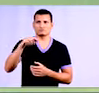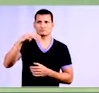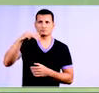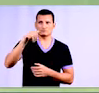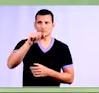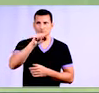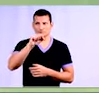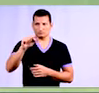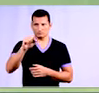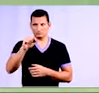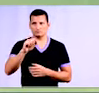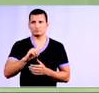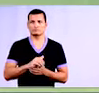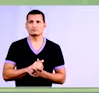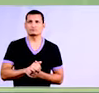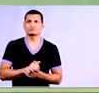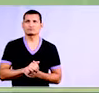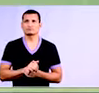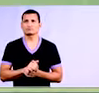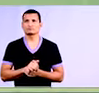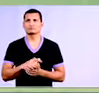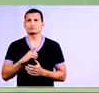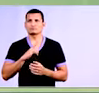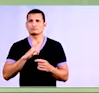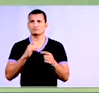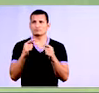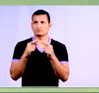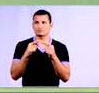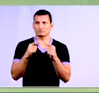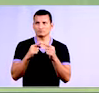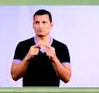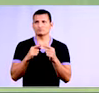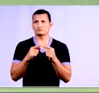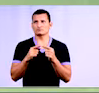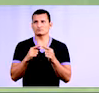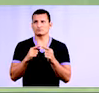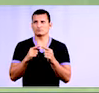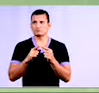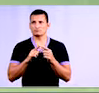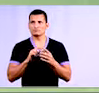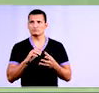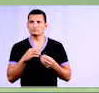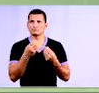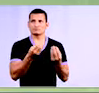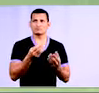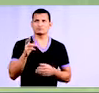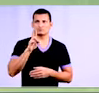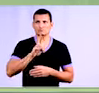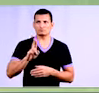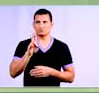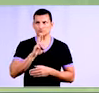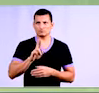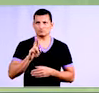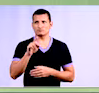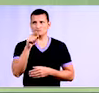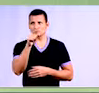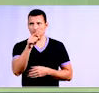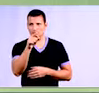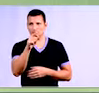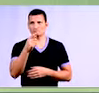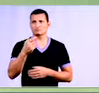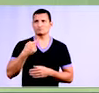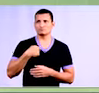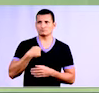e a memória principal, são combinadas dando ao usuário, a você, a